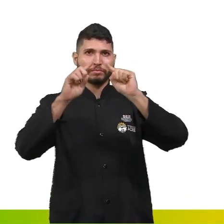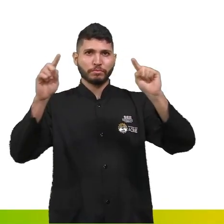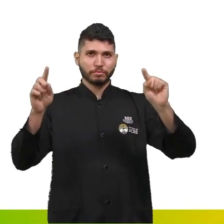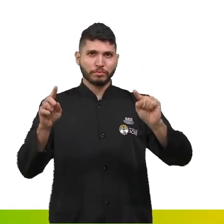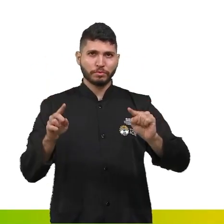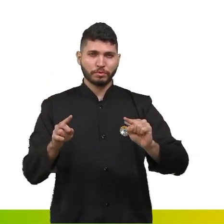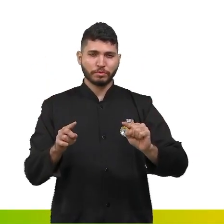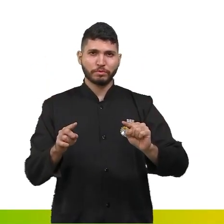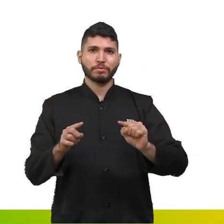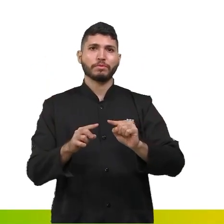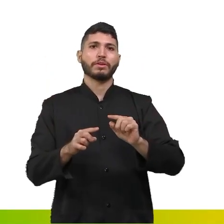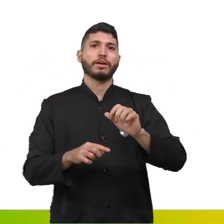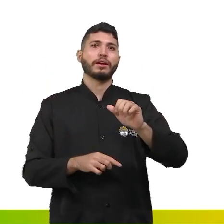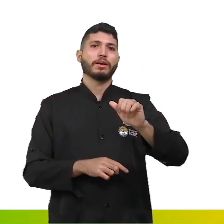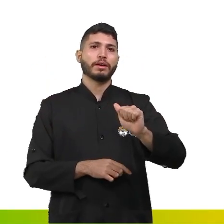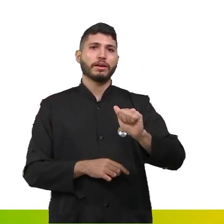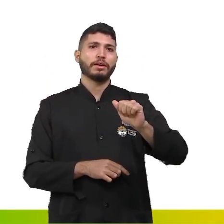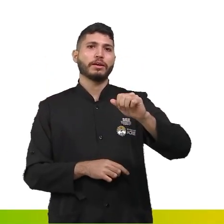AMR,